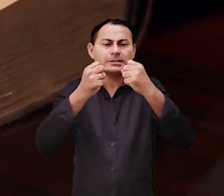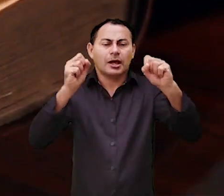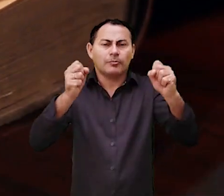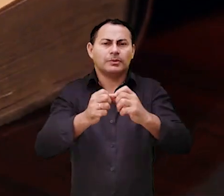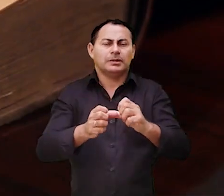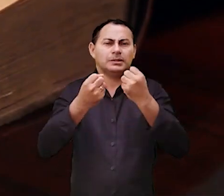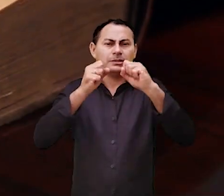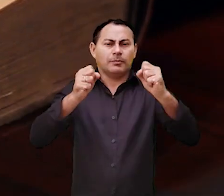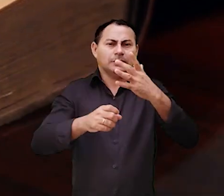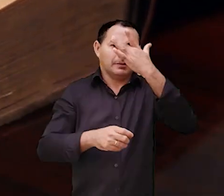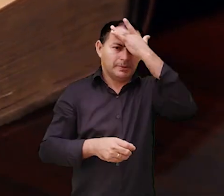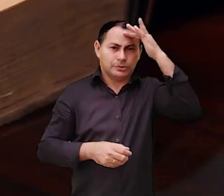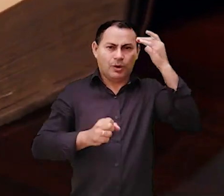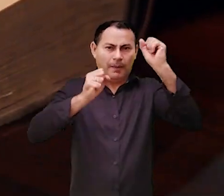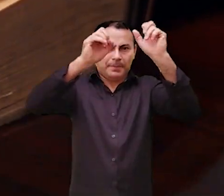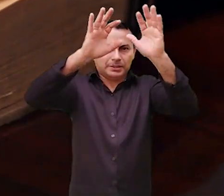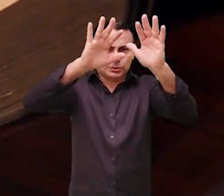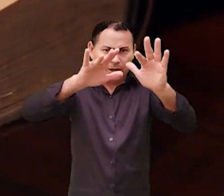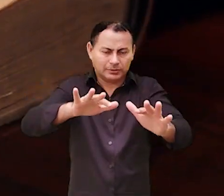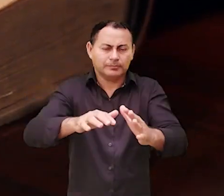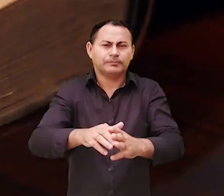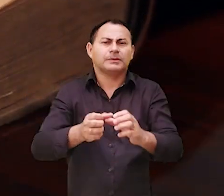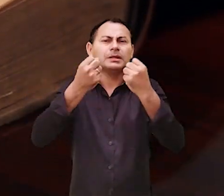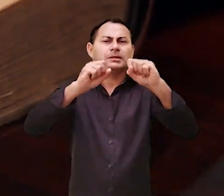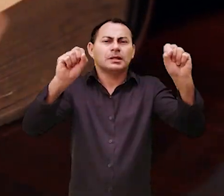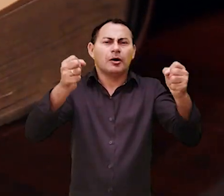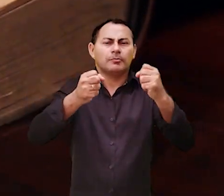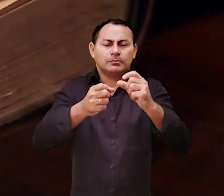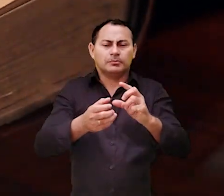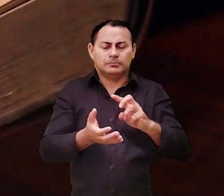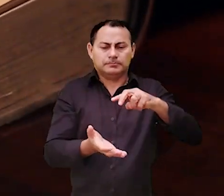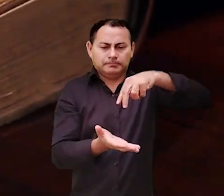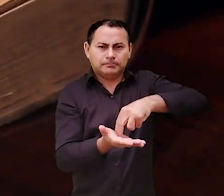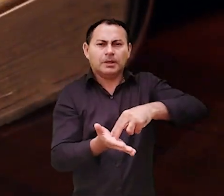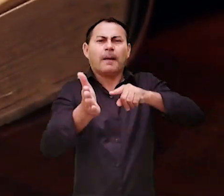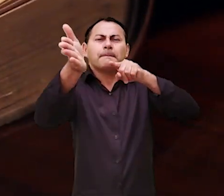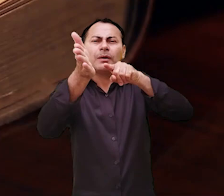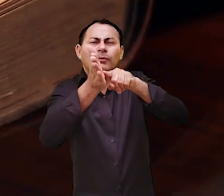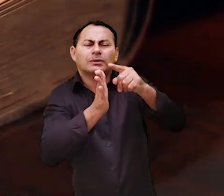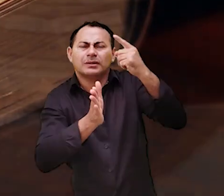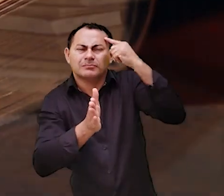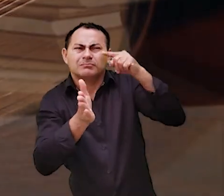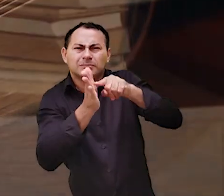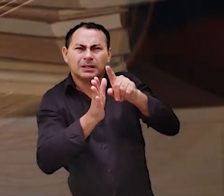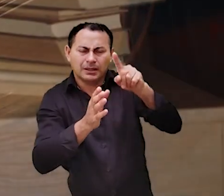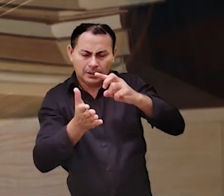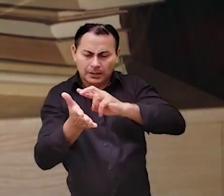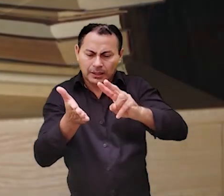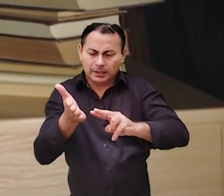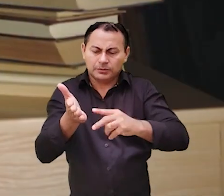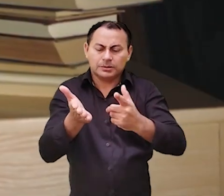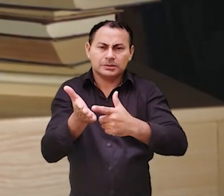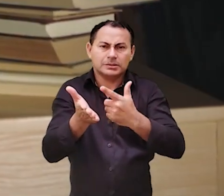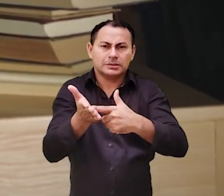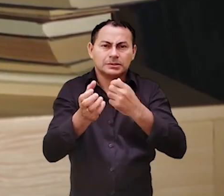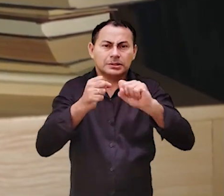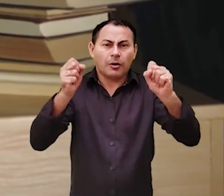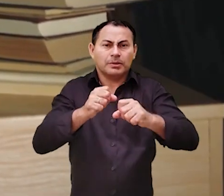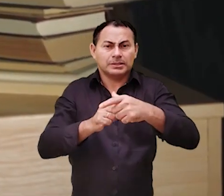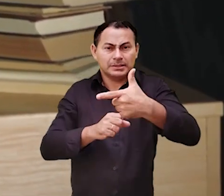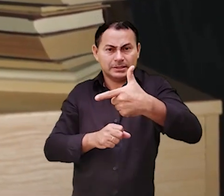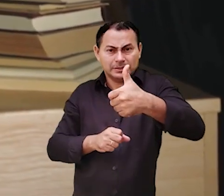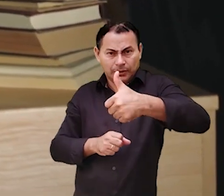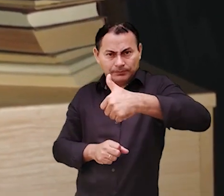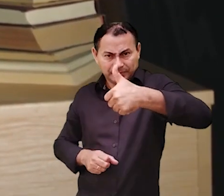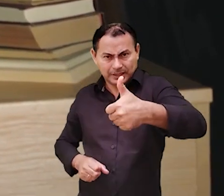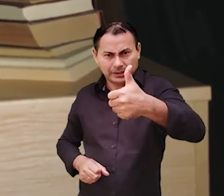dos salmos denominados Salmos do Homem Abençoado. Esses salmos levantaram uma pergunta. Será que lendo o Salmo 128